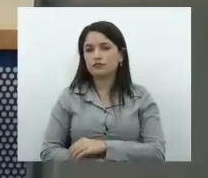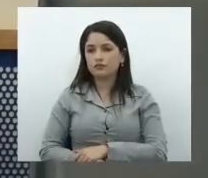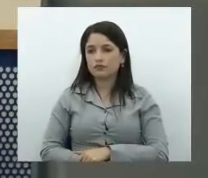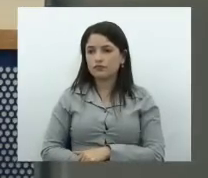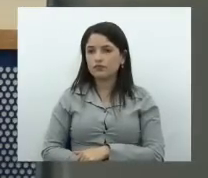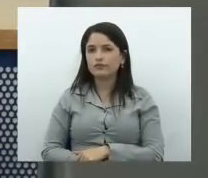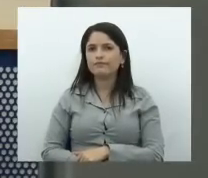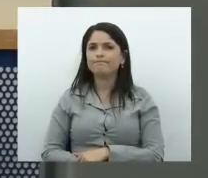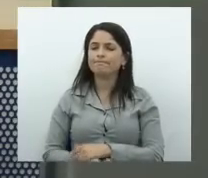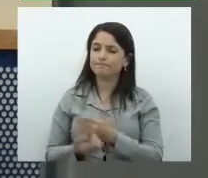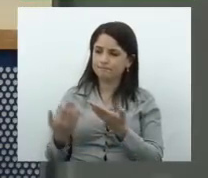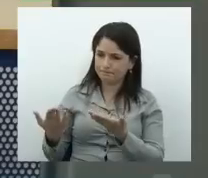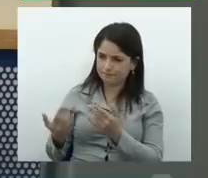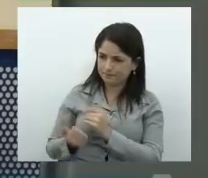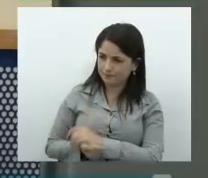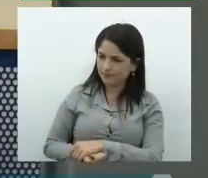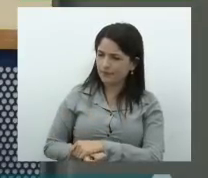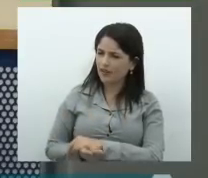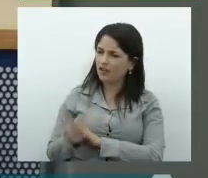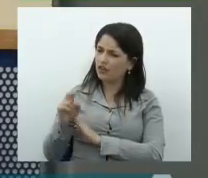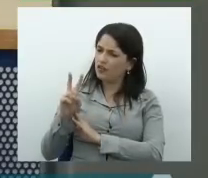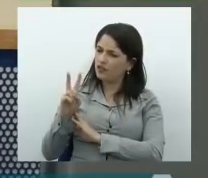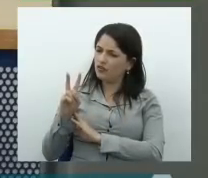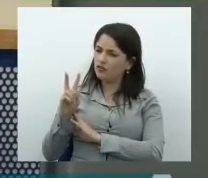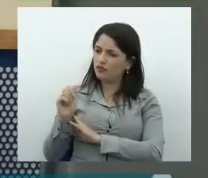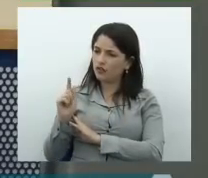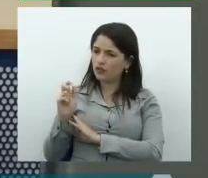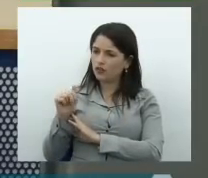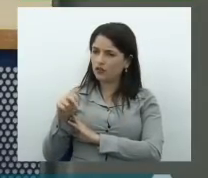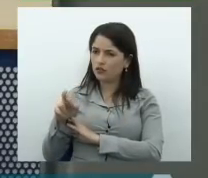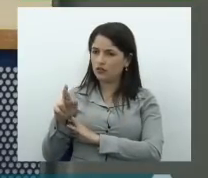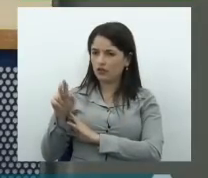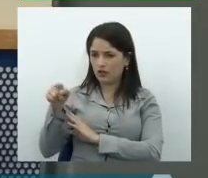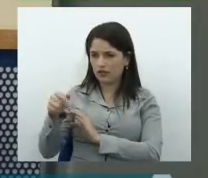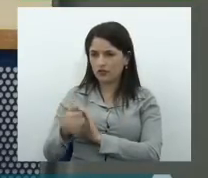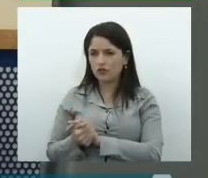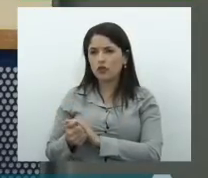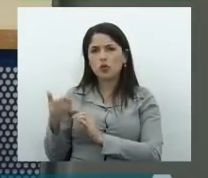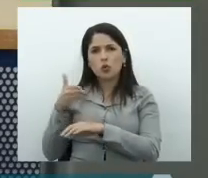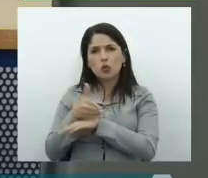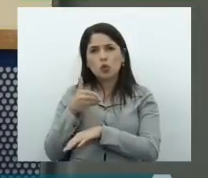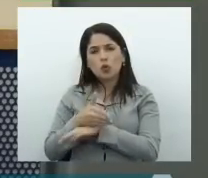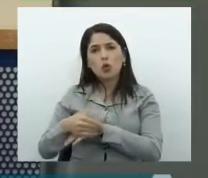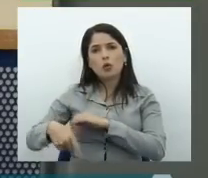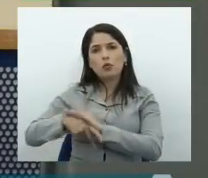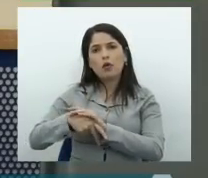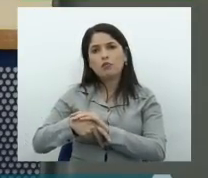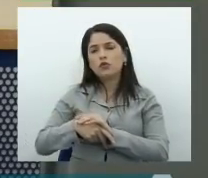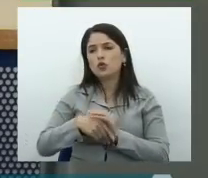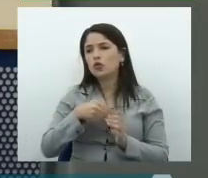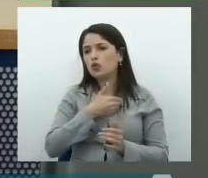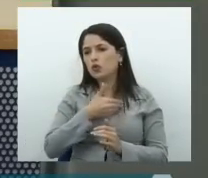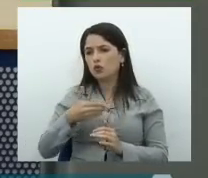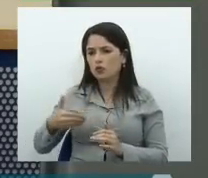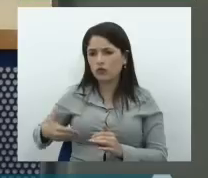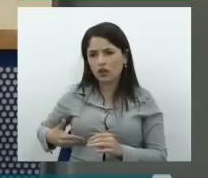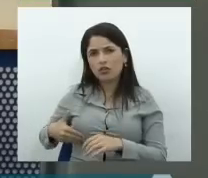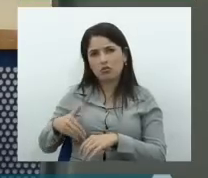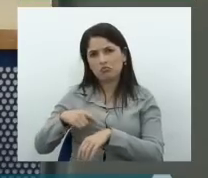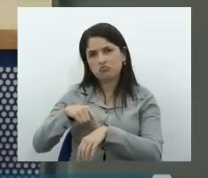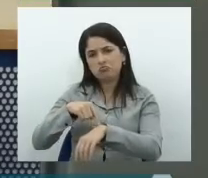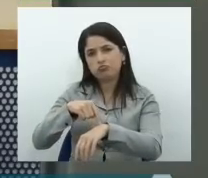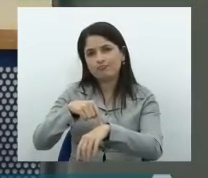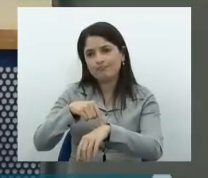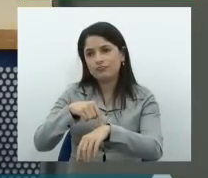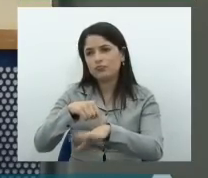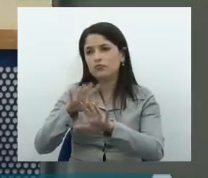o senhor participou no governo Almeida o tempo todo, como secretário de esportes. No entanto, neste momento, o